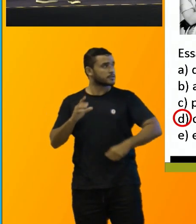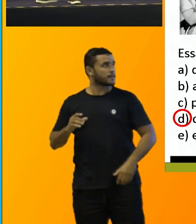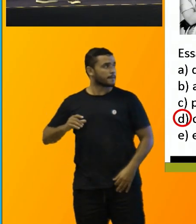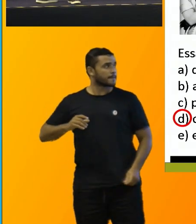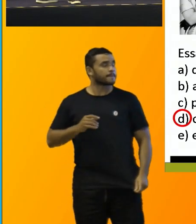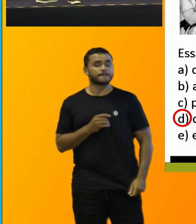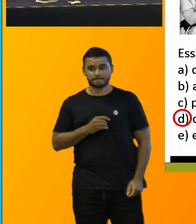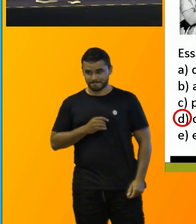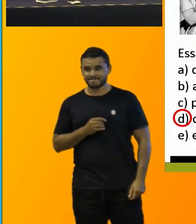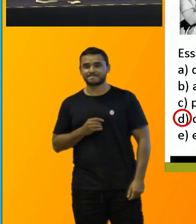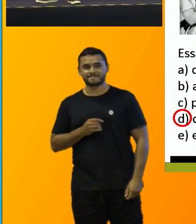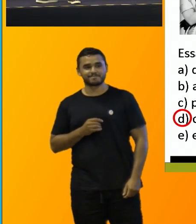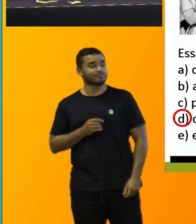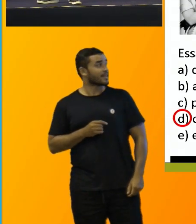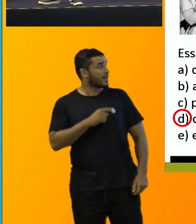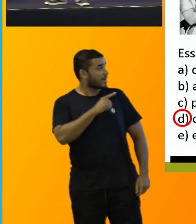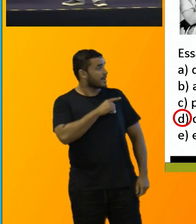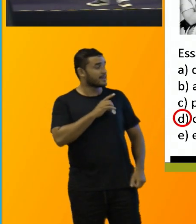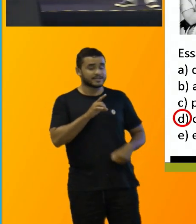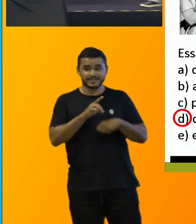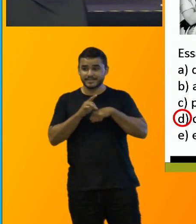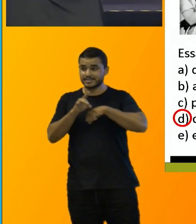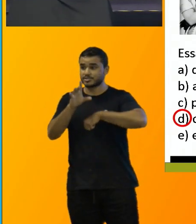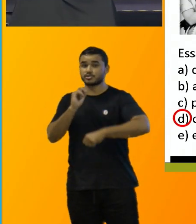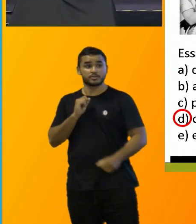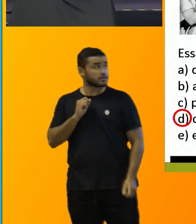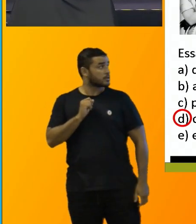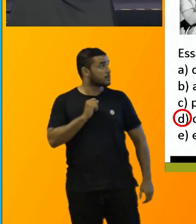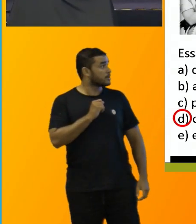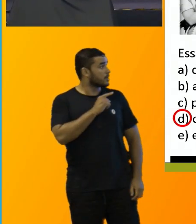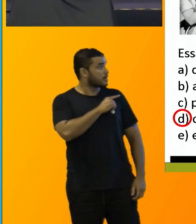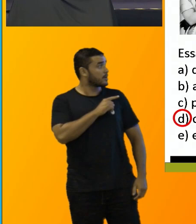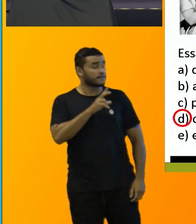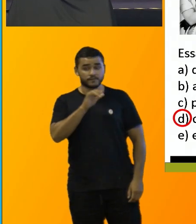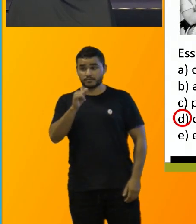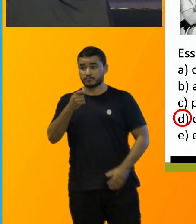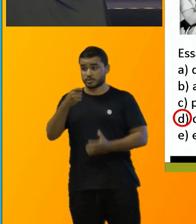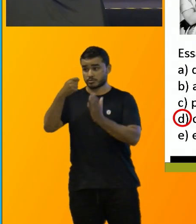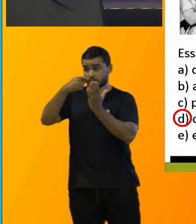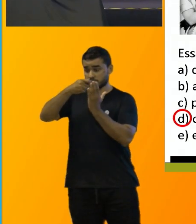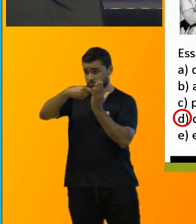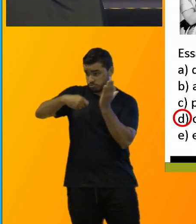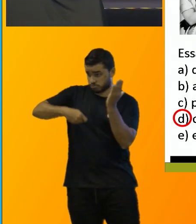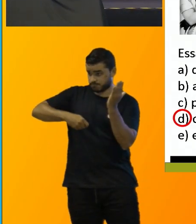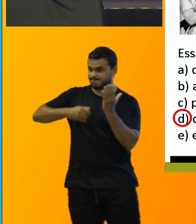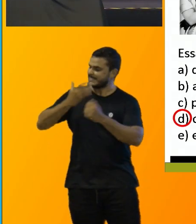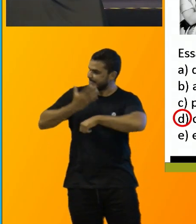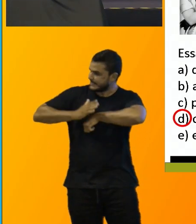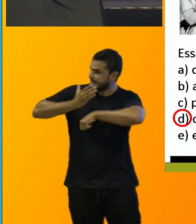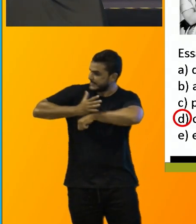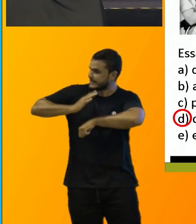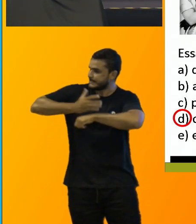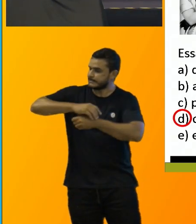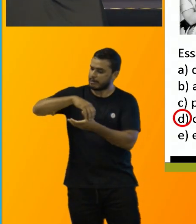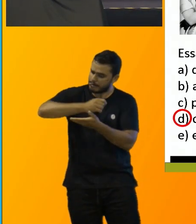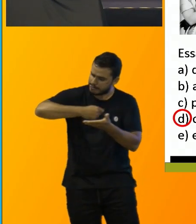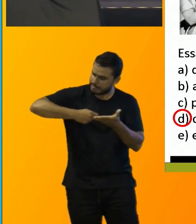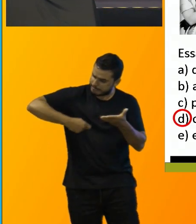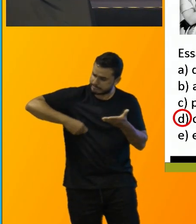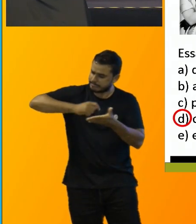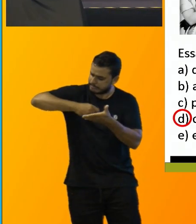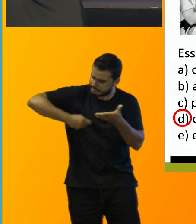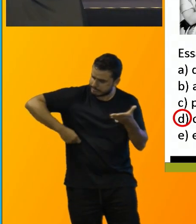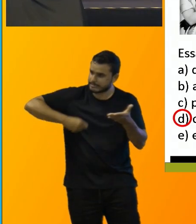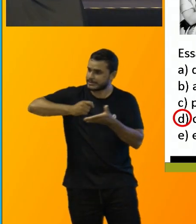dicas. Filho e Espírito Santo. Vamos lá. Primeira coisa, treinar a escrita, escrever de fato.